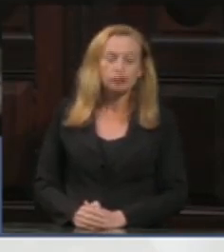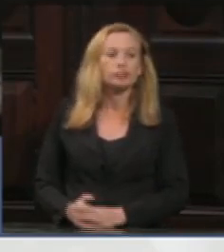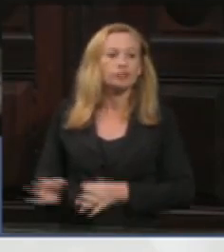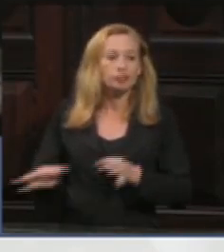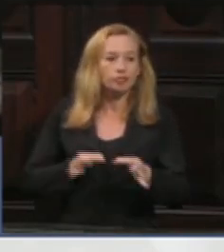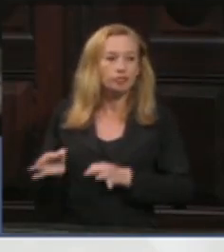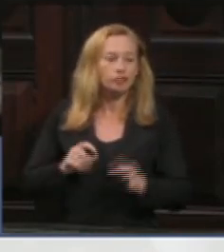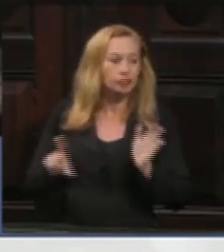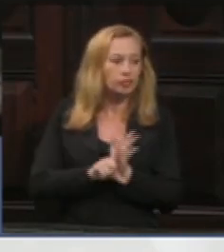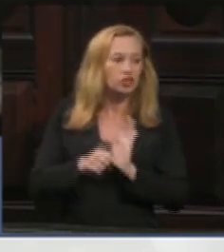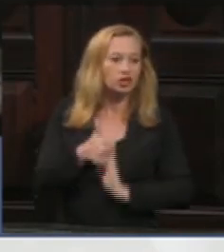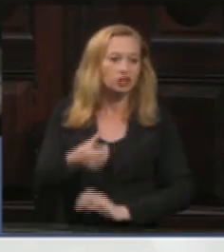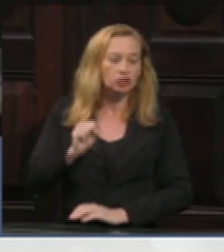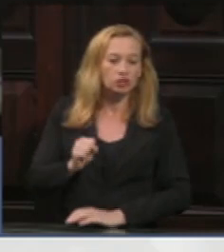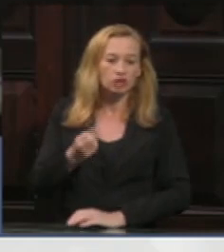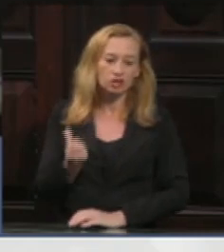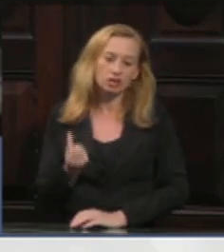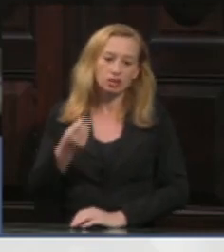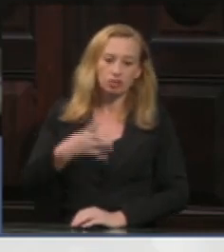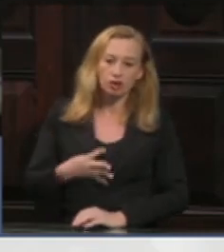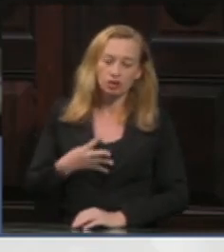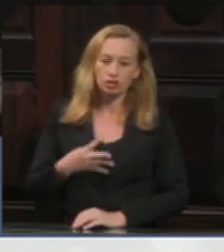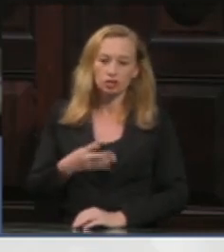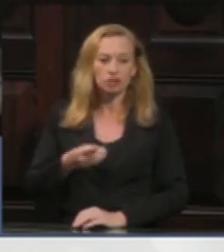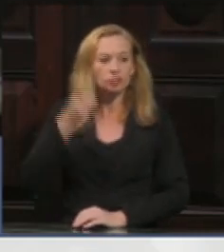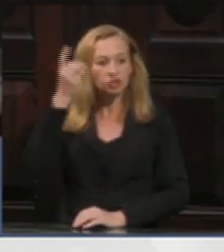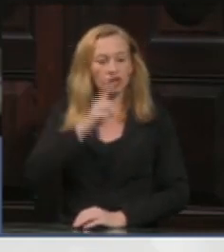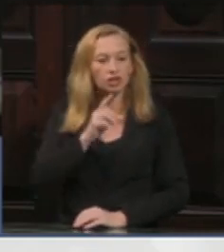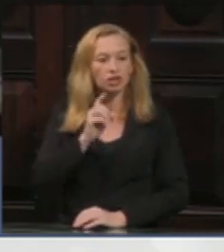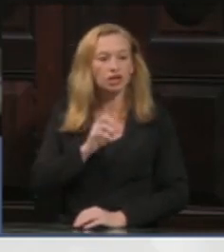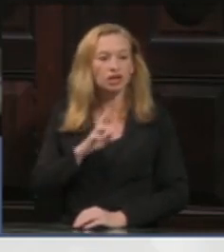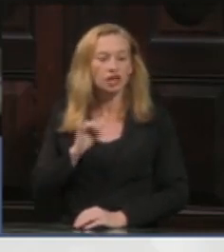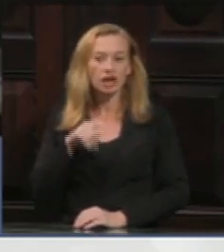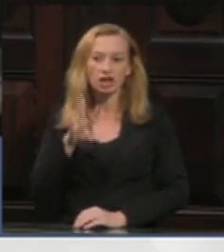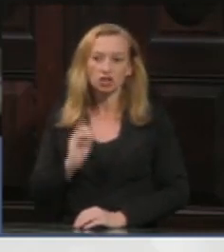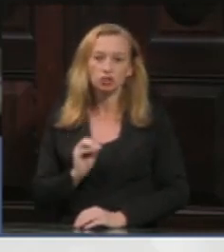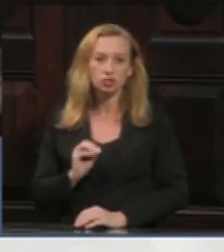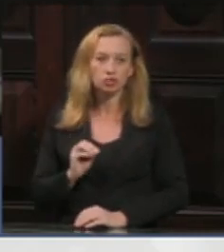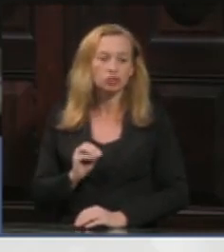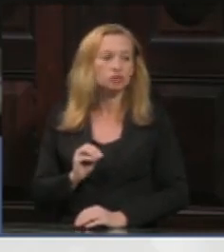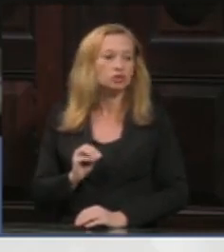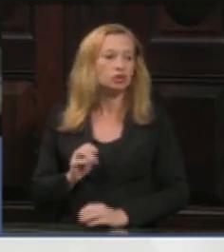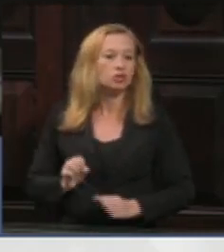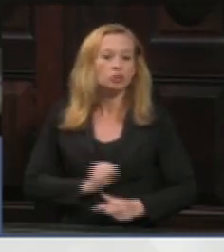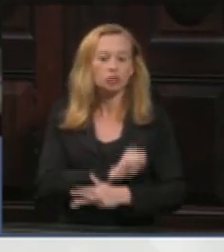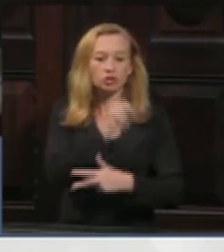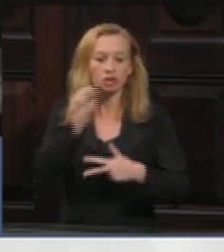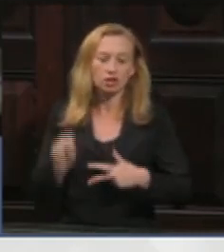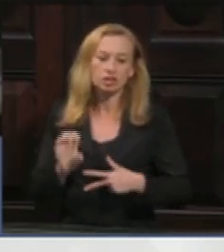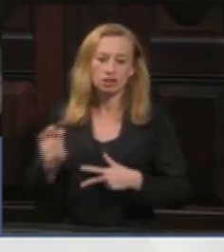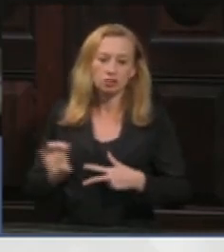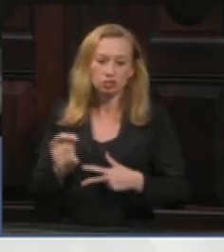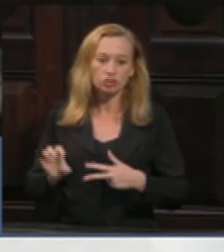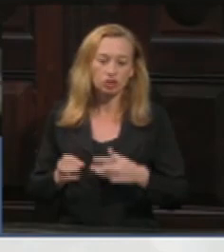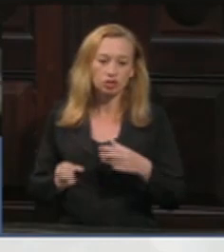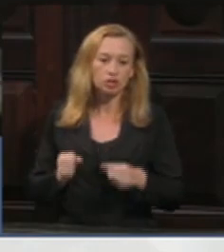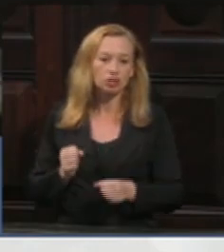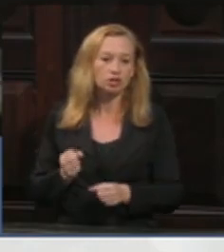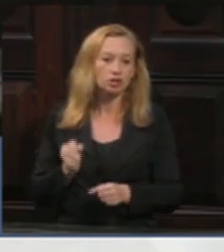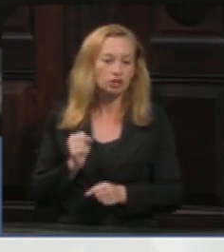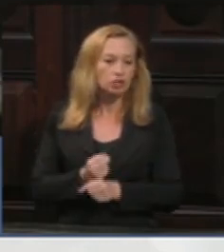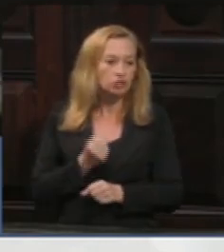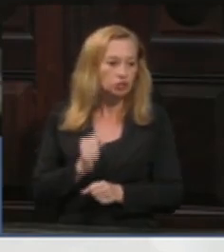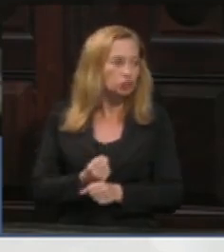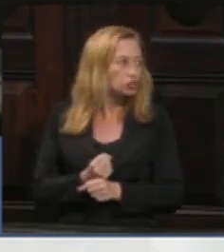Projeto de Lei 1874/2012, autoria do deputado Ricardo Abraão, que autoriza o Poder Executivo a construir e implantar o Hospital Estadual do município